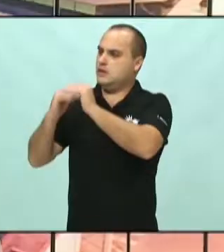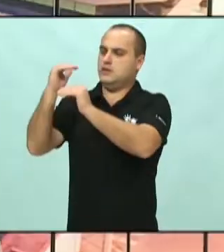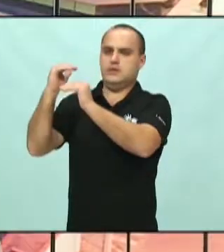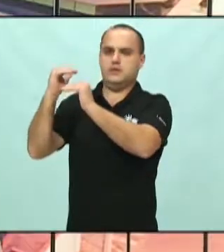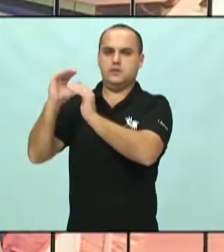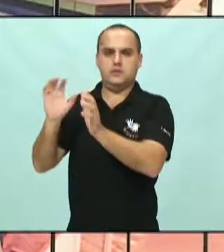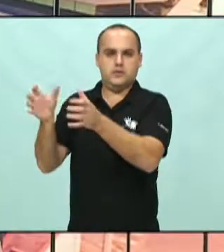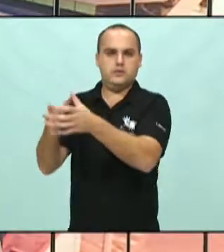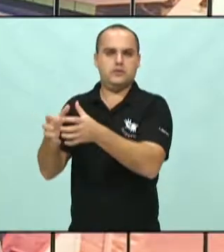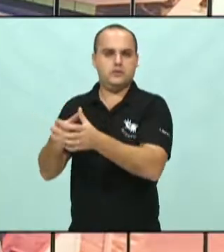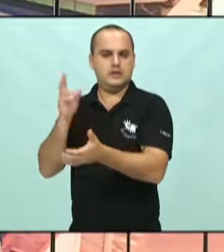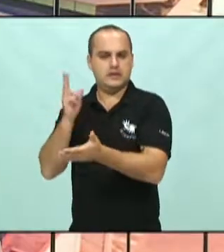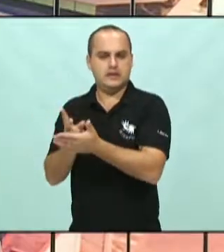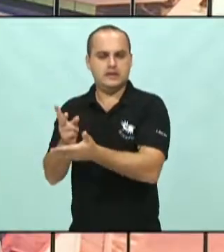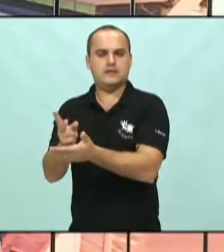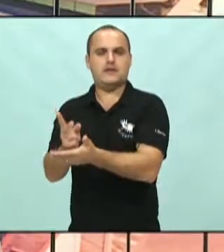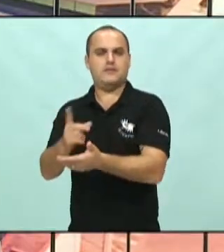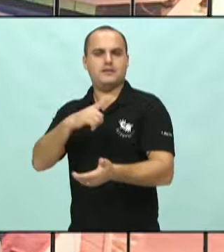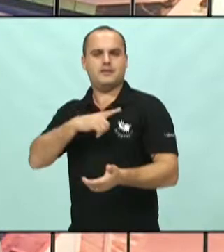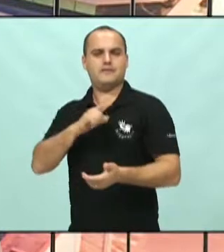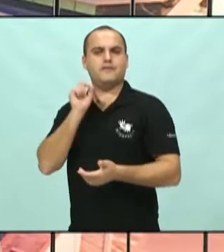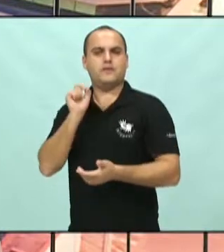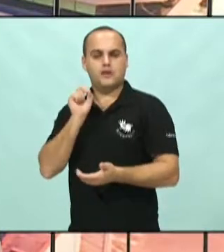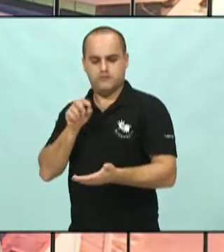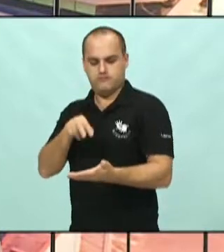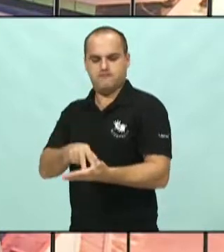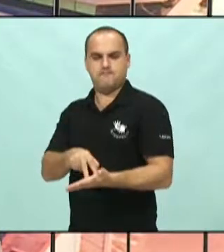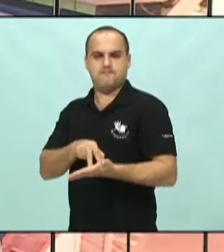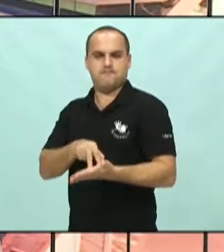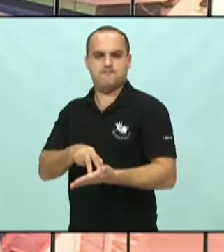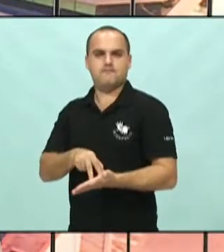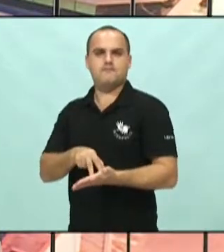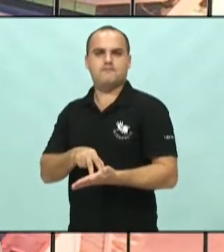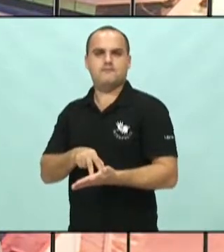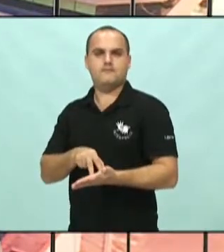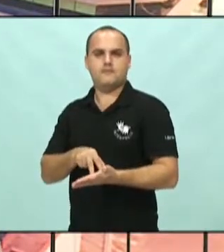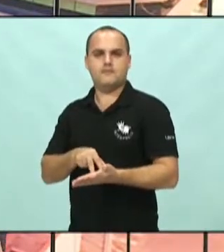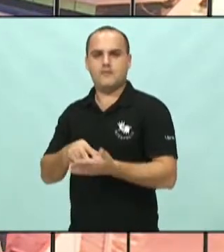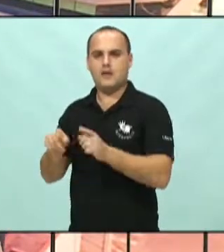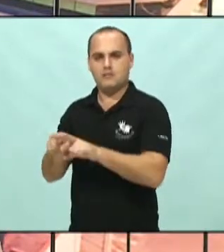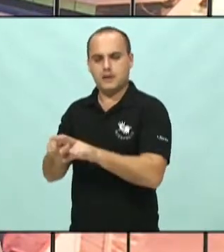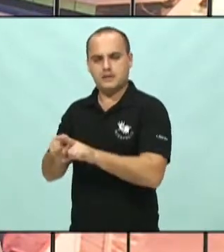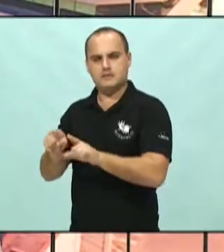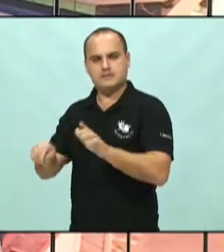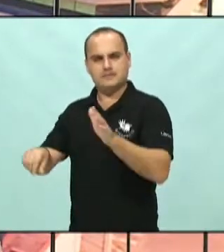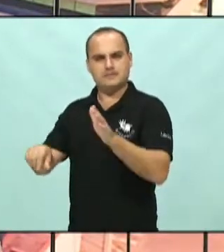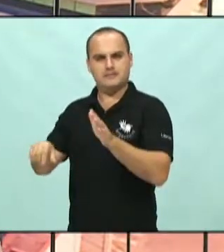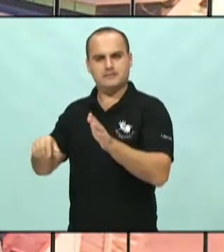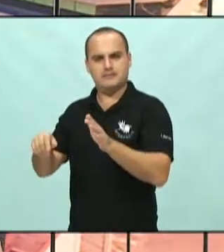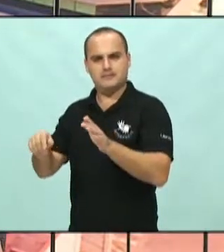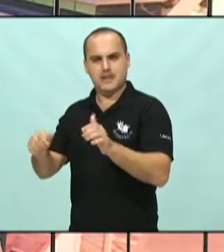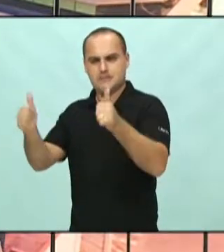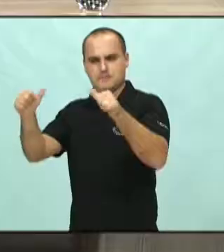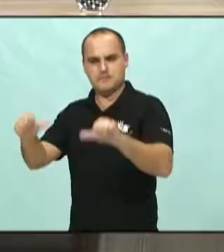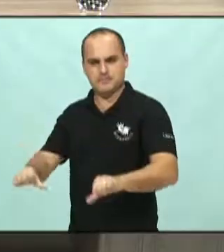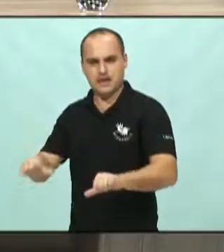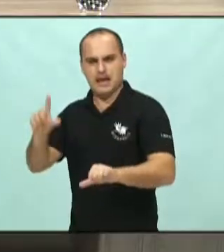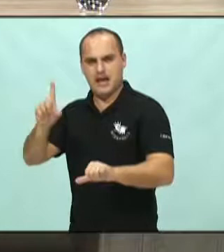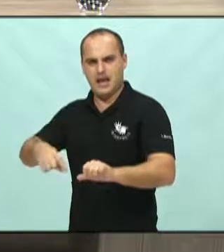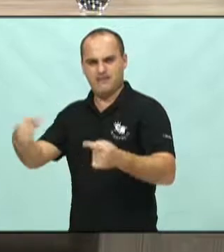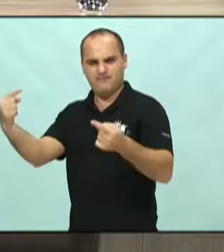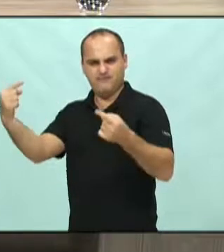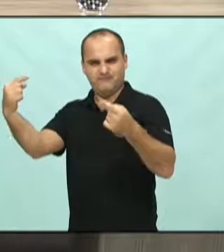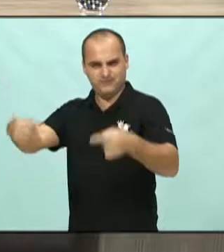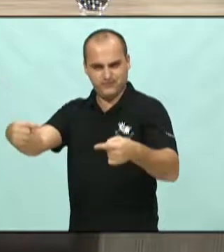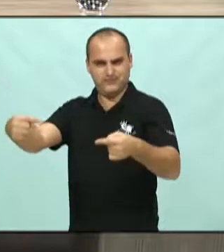sempre se sustentou, e a permanência deles e a superação de crises sempre se sustentou por base da rivalidade.